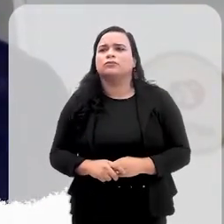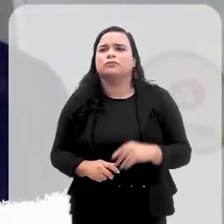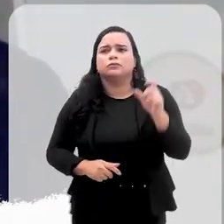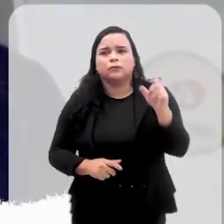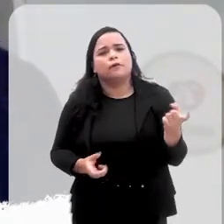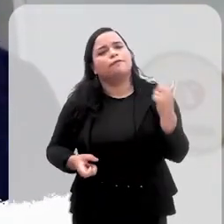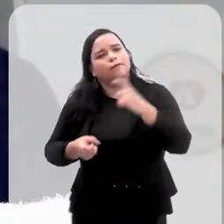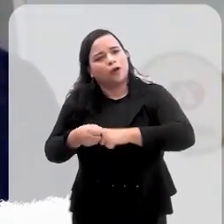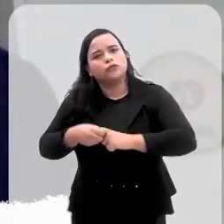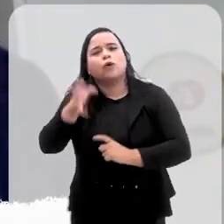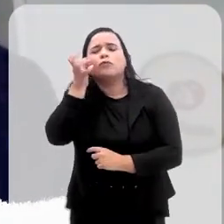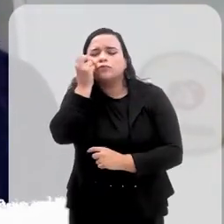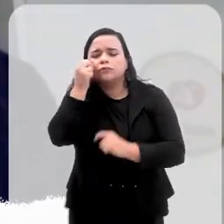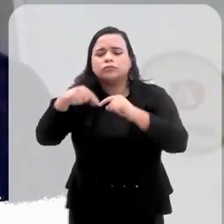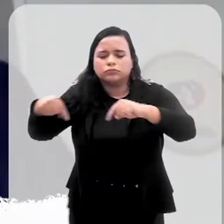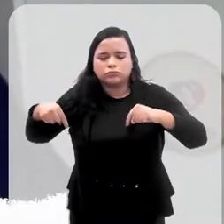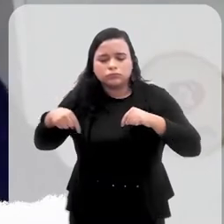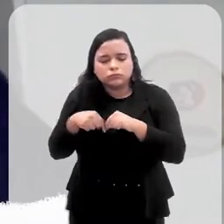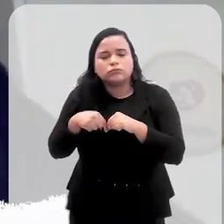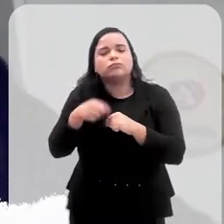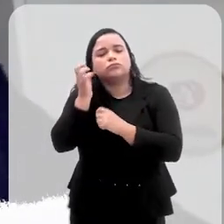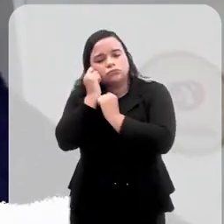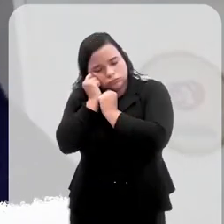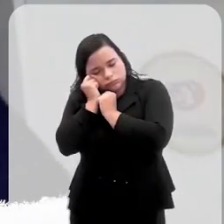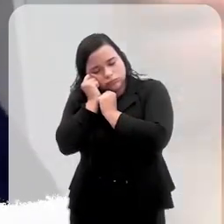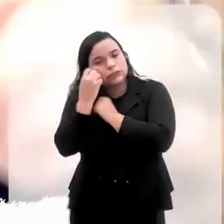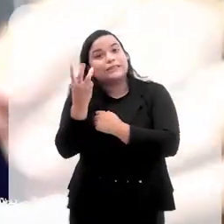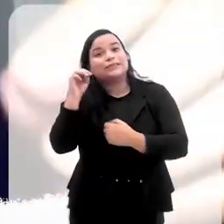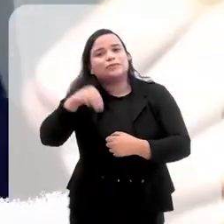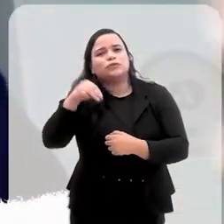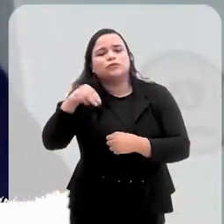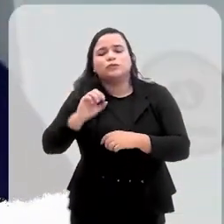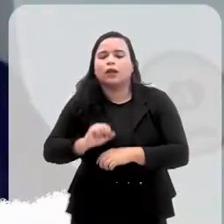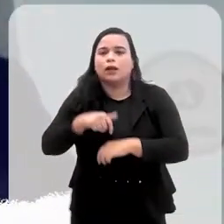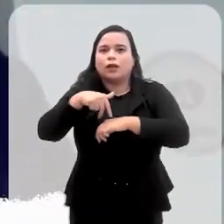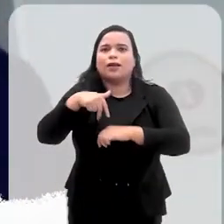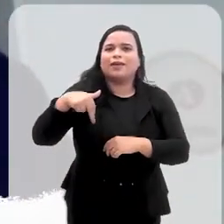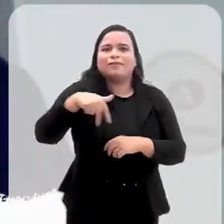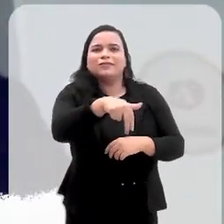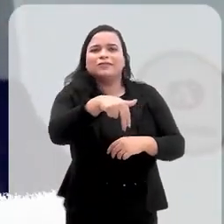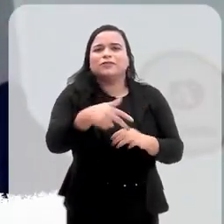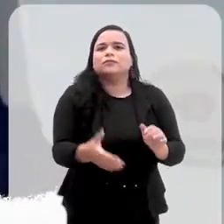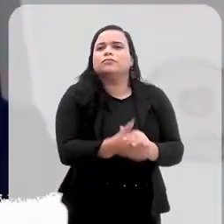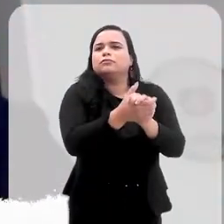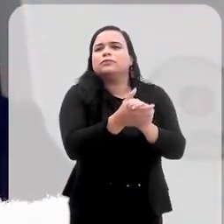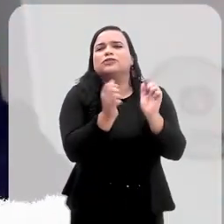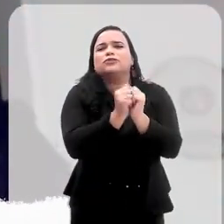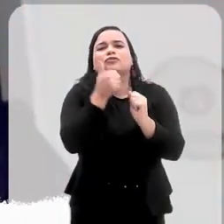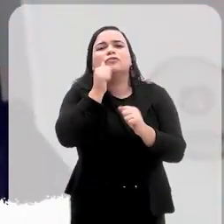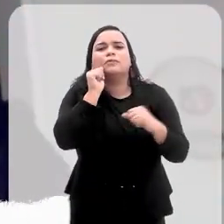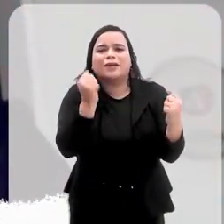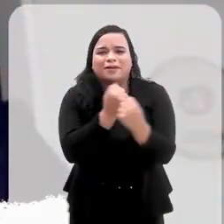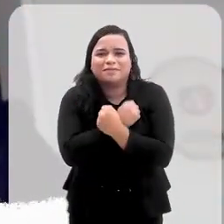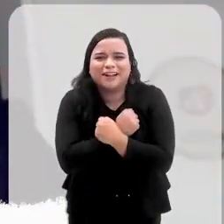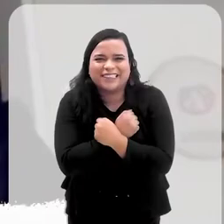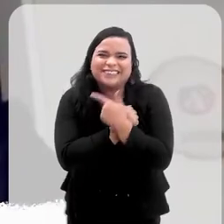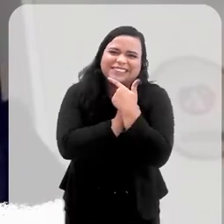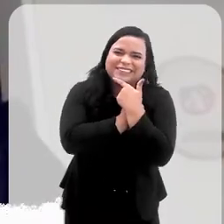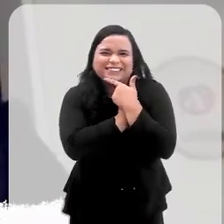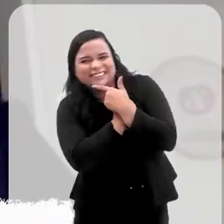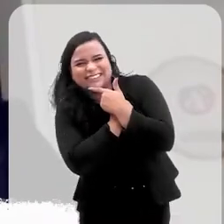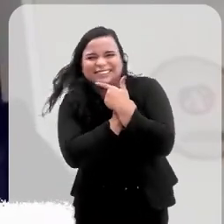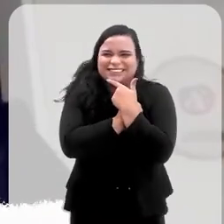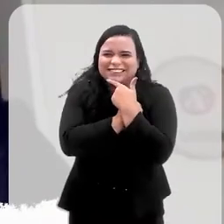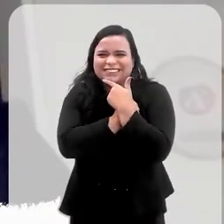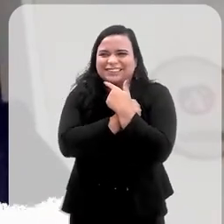mãe, deu um abraço na mãe vindo, foi lá no painel e pegou o lanche que ele queria comer. Essa mãe disse assim: Poxa,